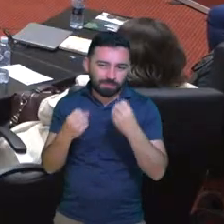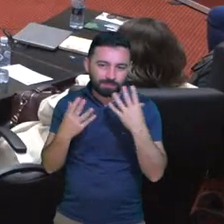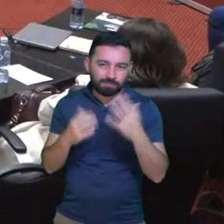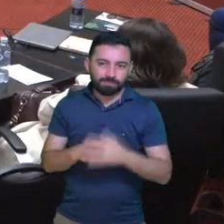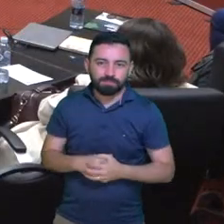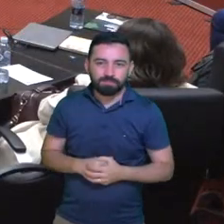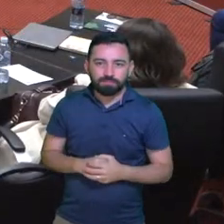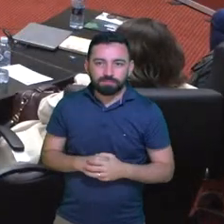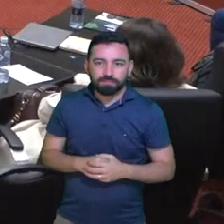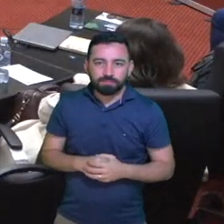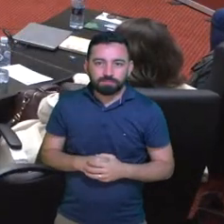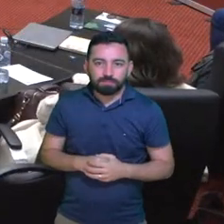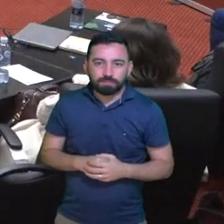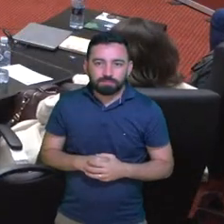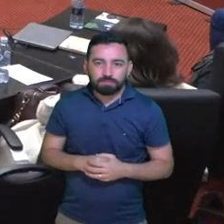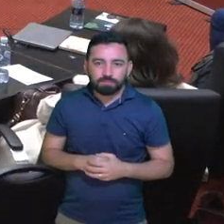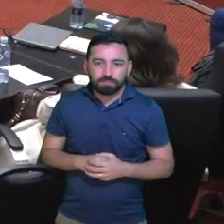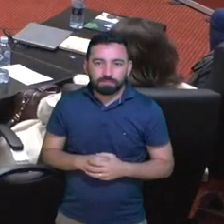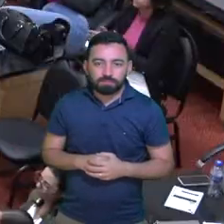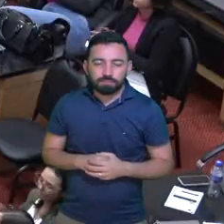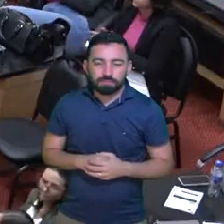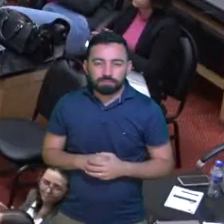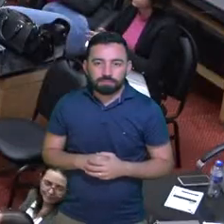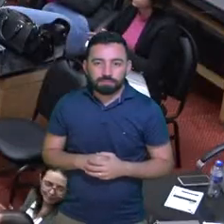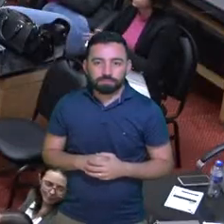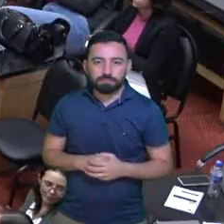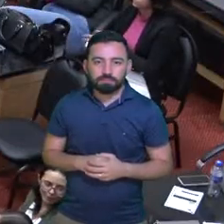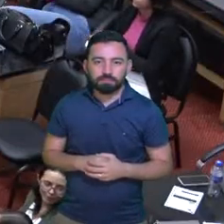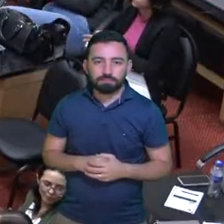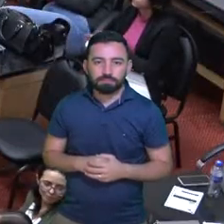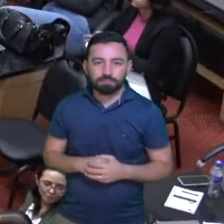deputada obrigada muito obrigada MB